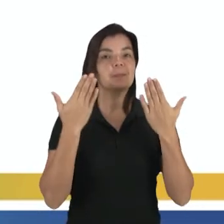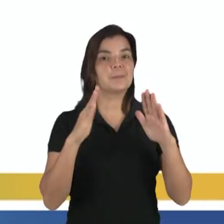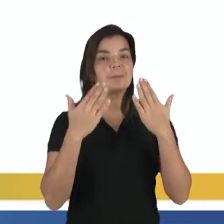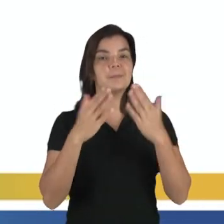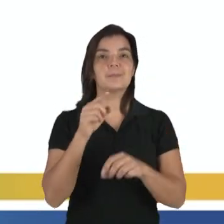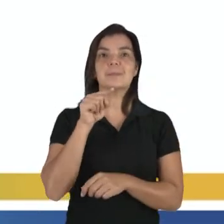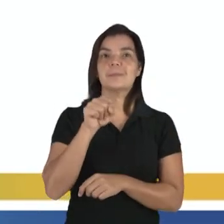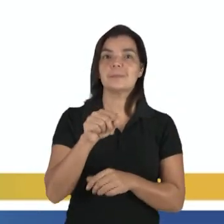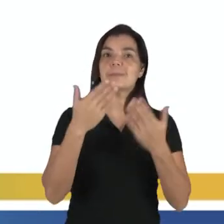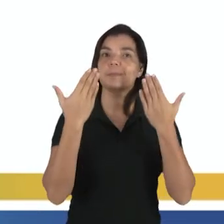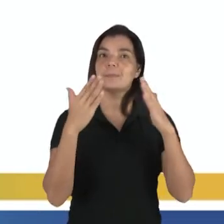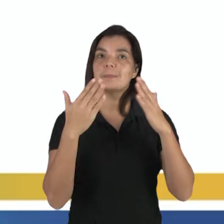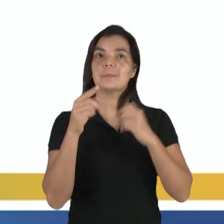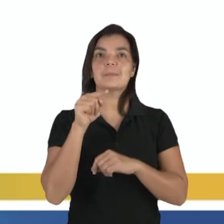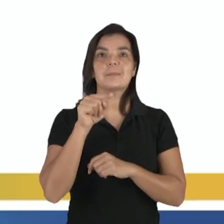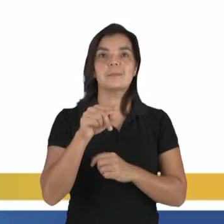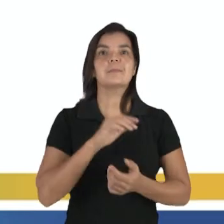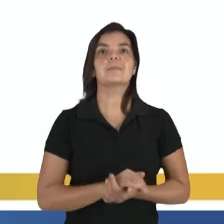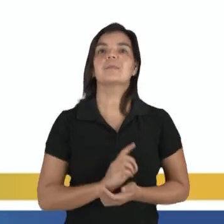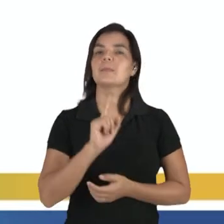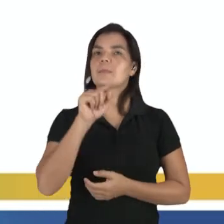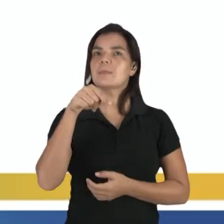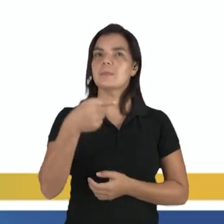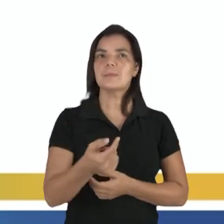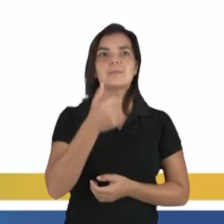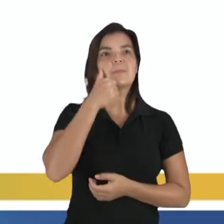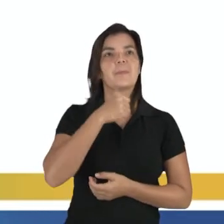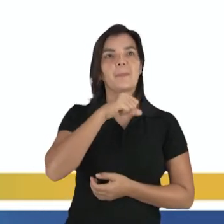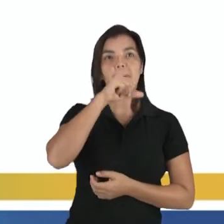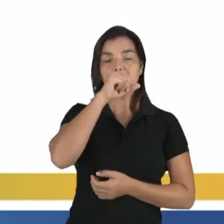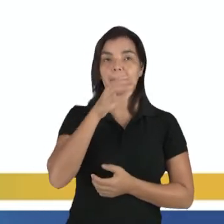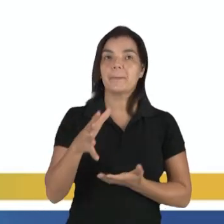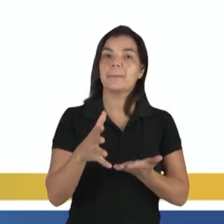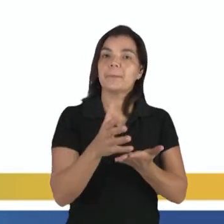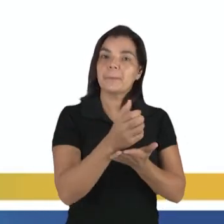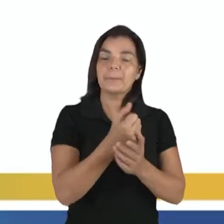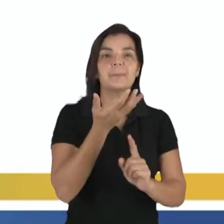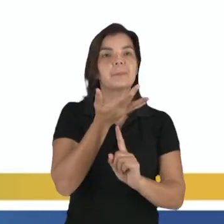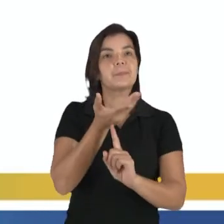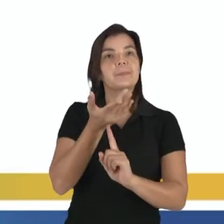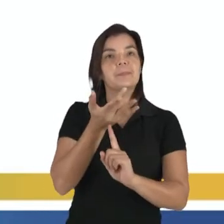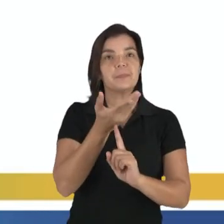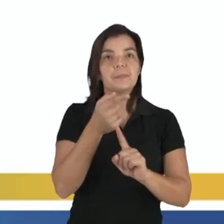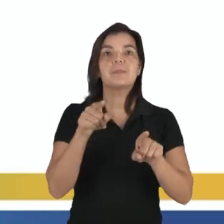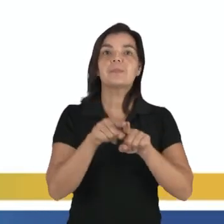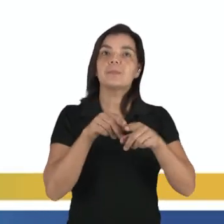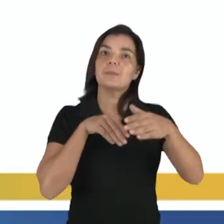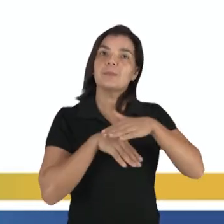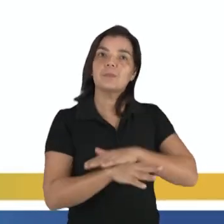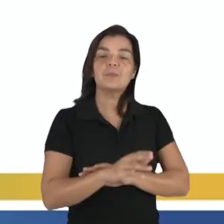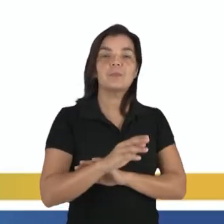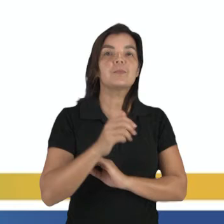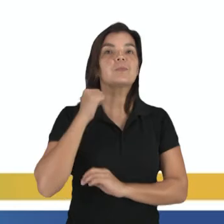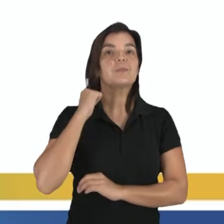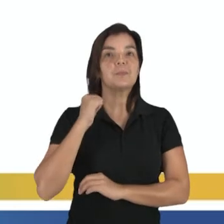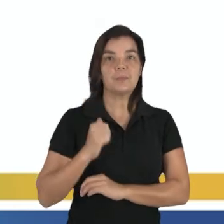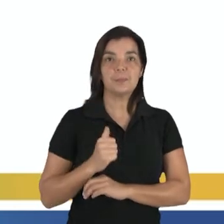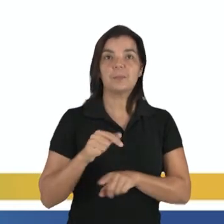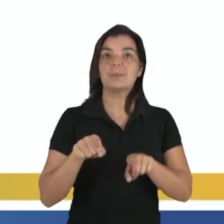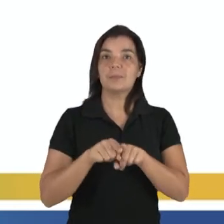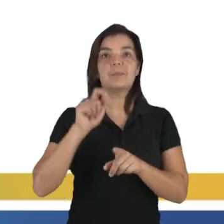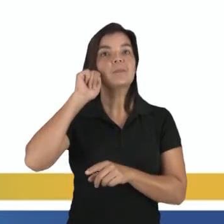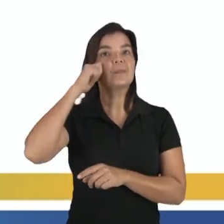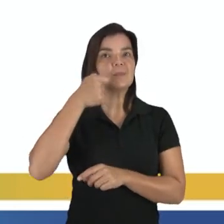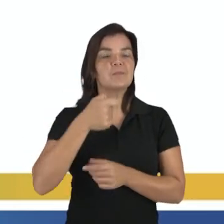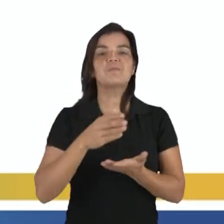discretos. Parabéns para você, parabéns para você. Depois a mãe recolhe as velas, torna a guardá-las na bolsa.